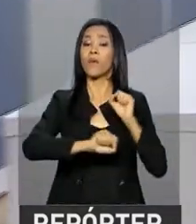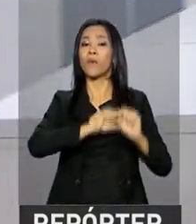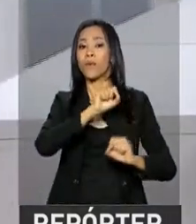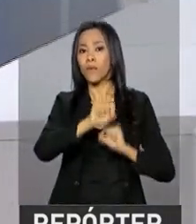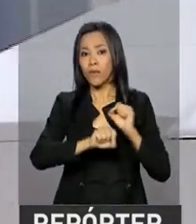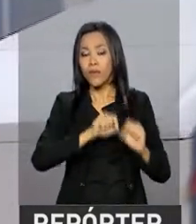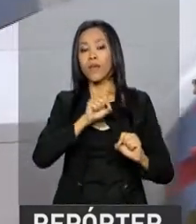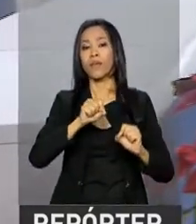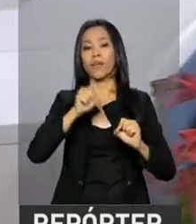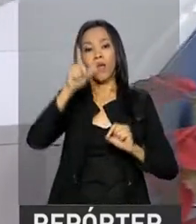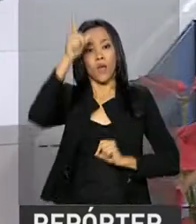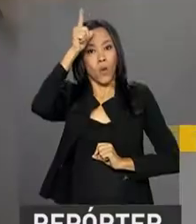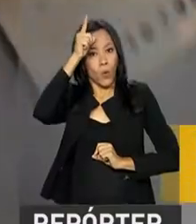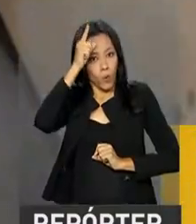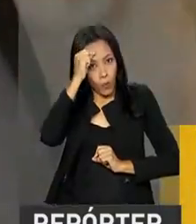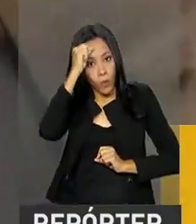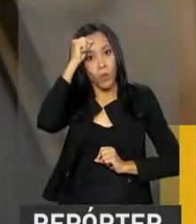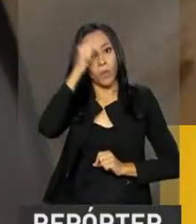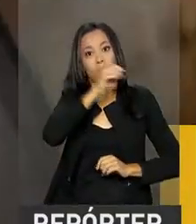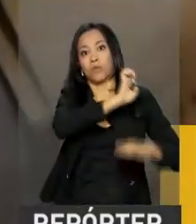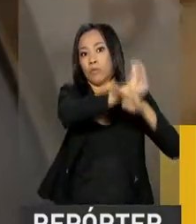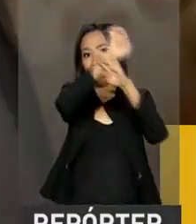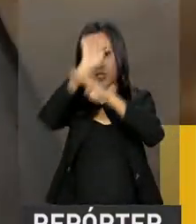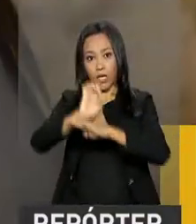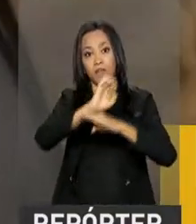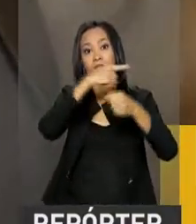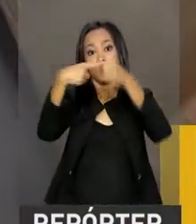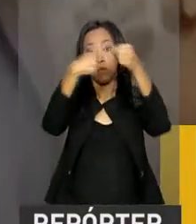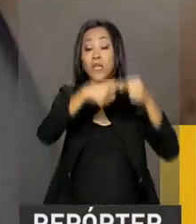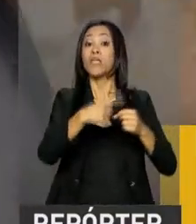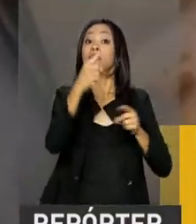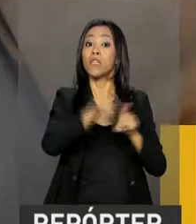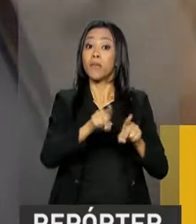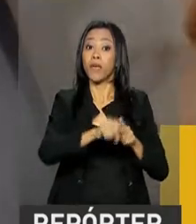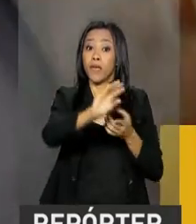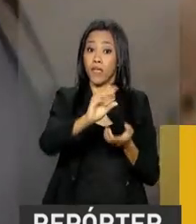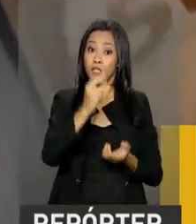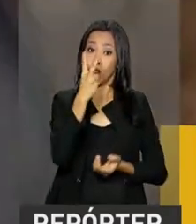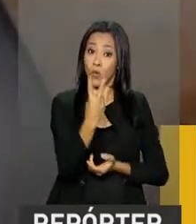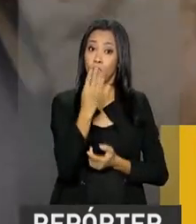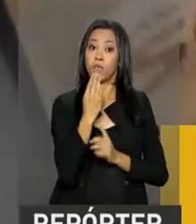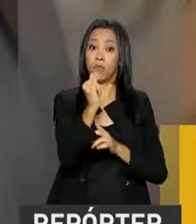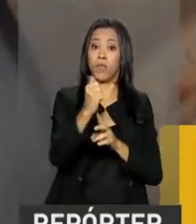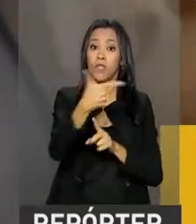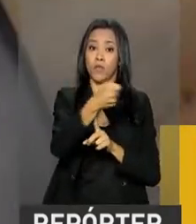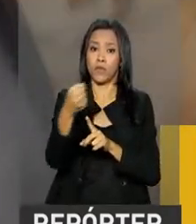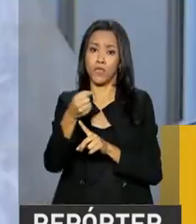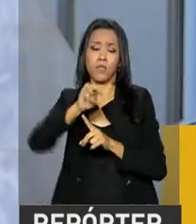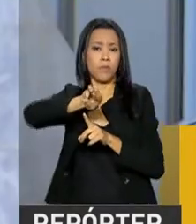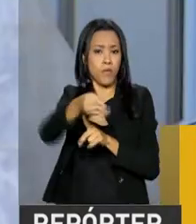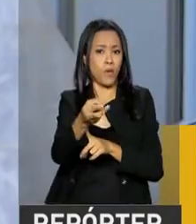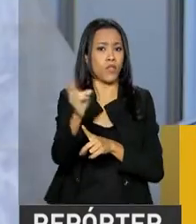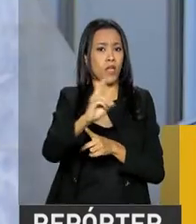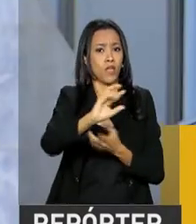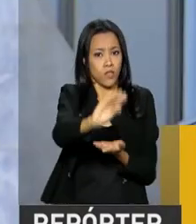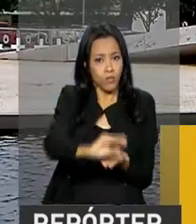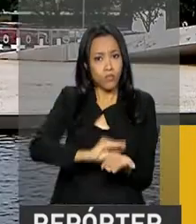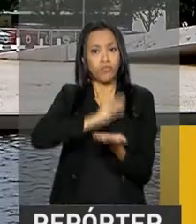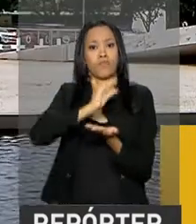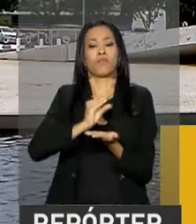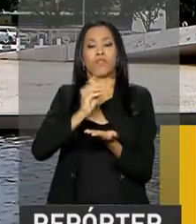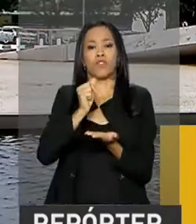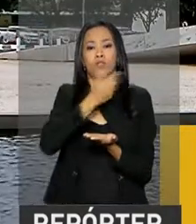folga nas contas e também a entrada de dois bilhões e duzentos milhões de reais nos cofres do governo